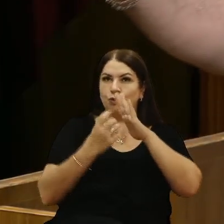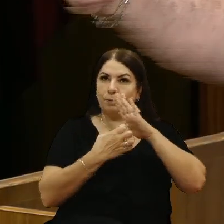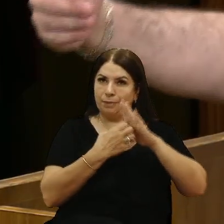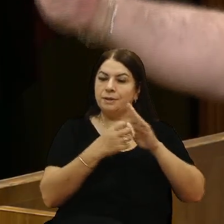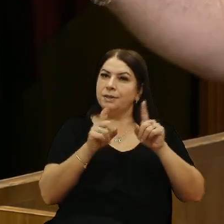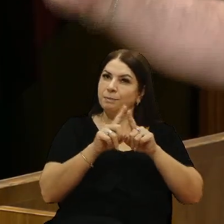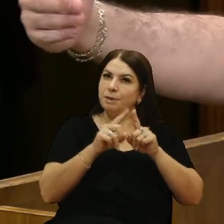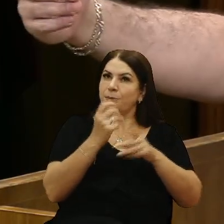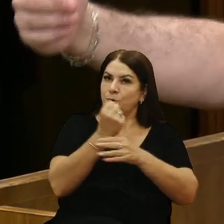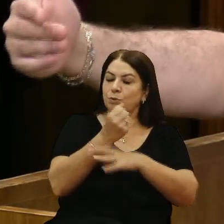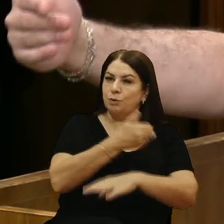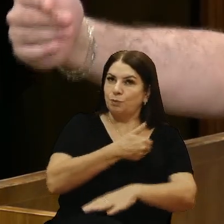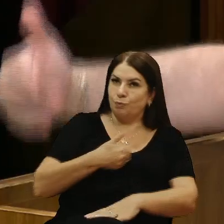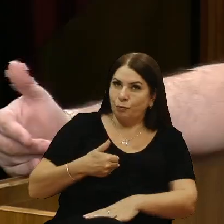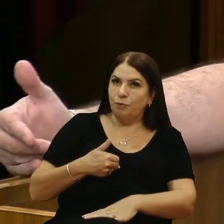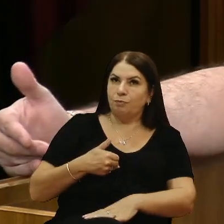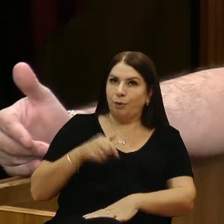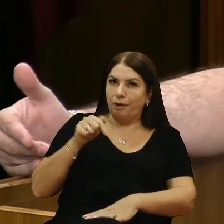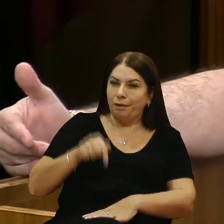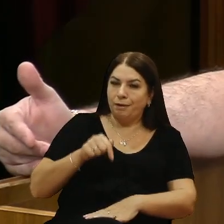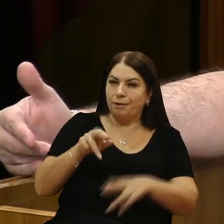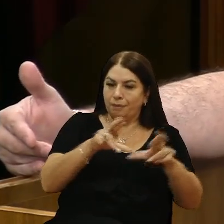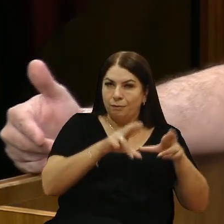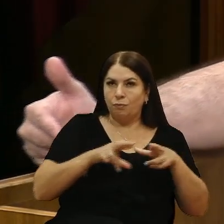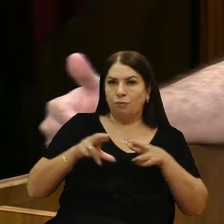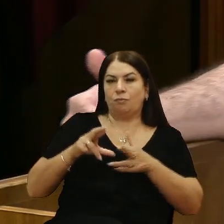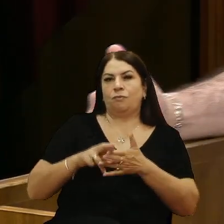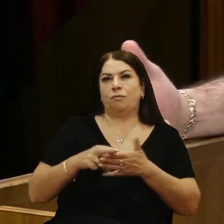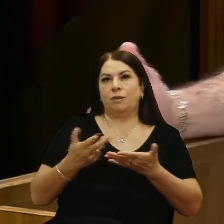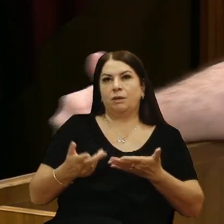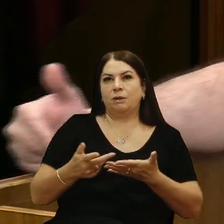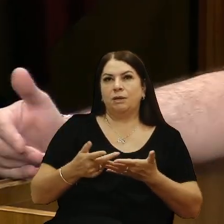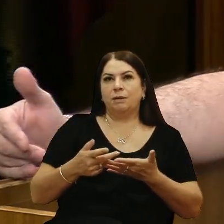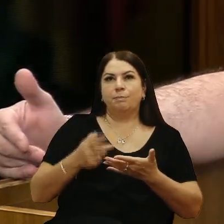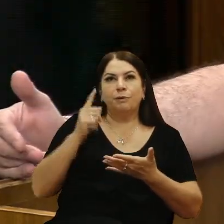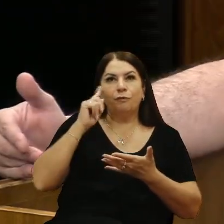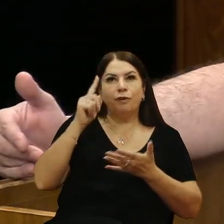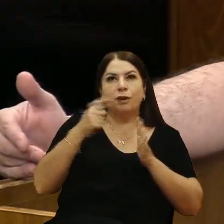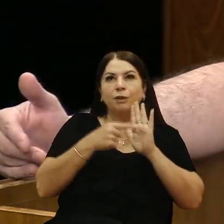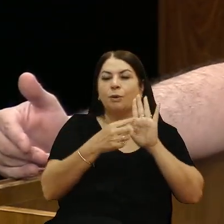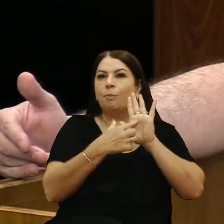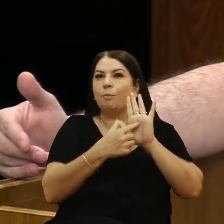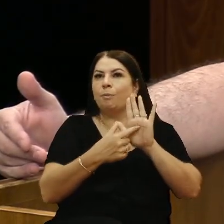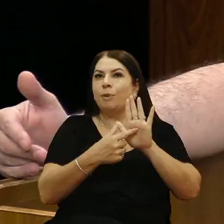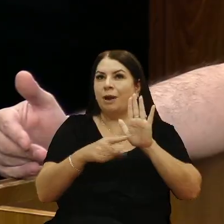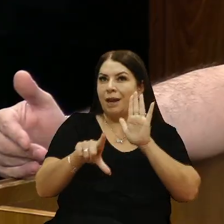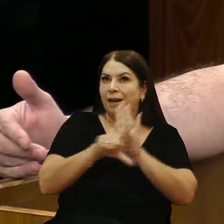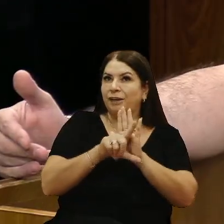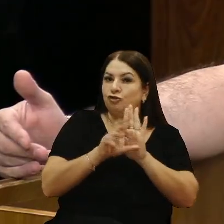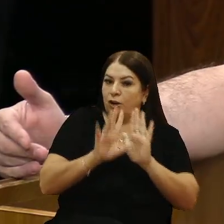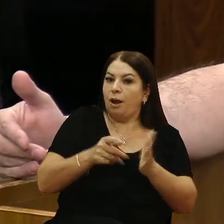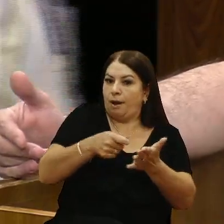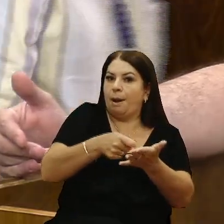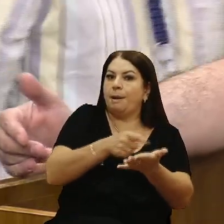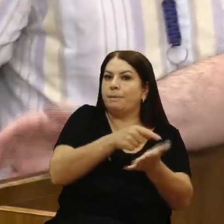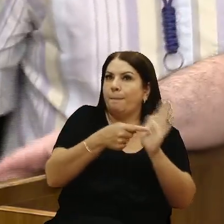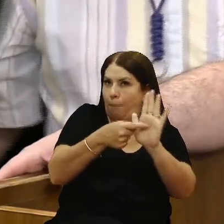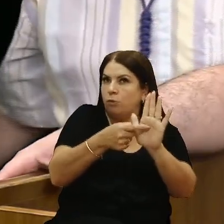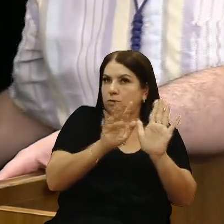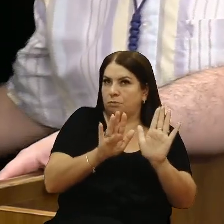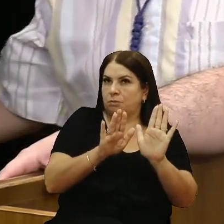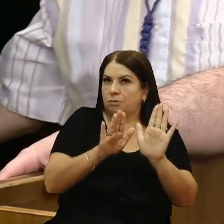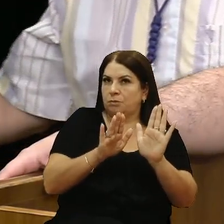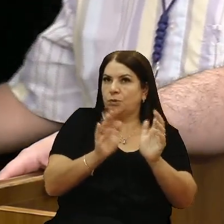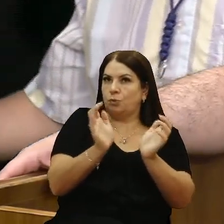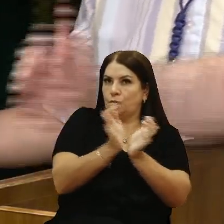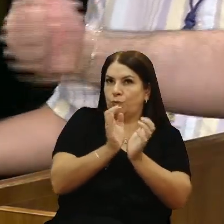mas a segurança pública aqui da região. E para vocês verem um reflexo, já com a lei posta, o 4º Batalhão